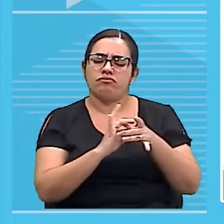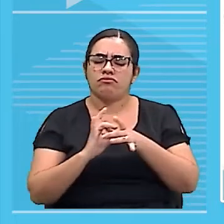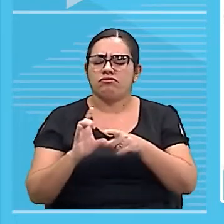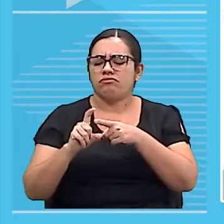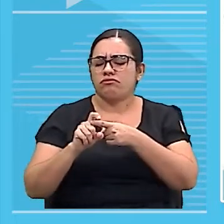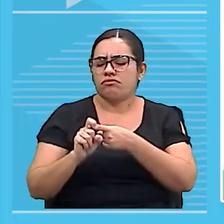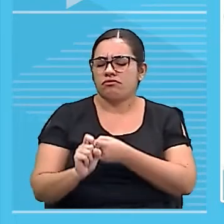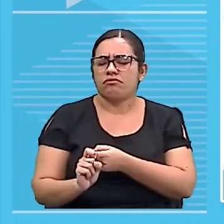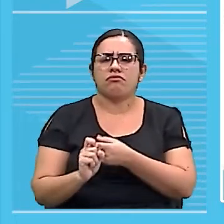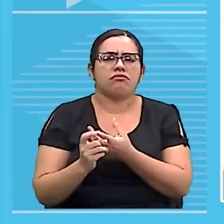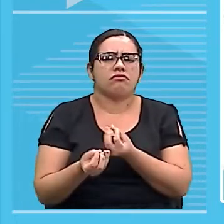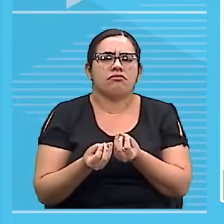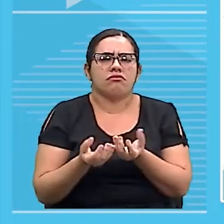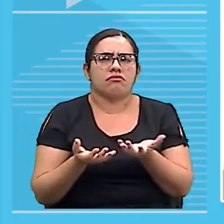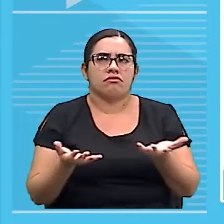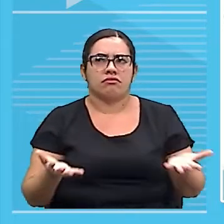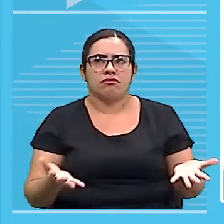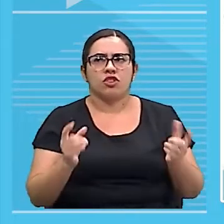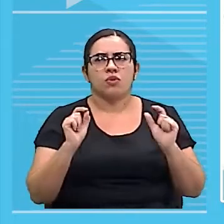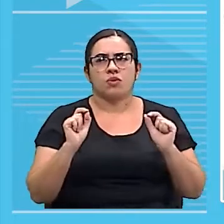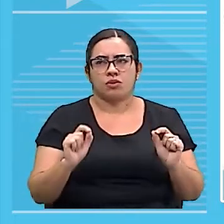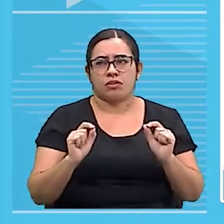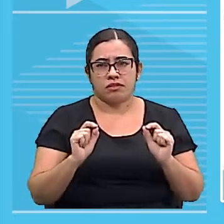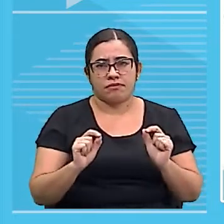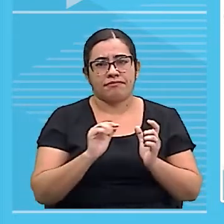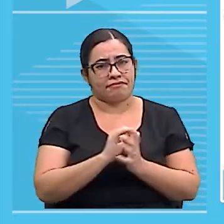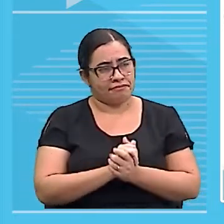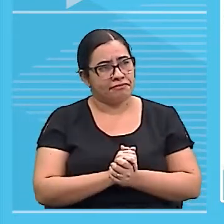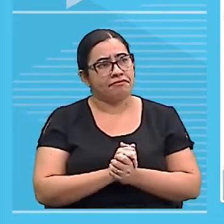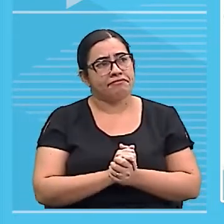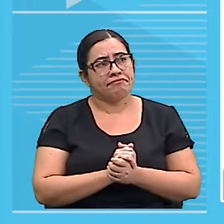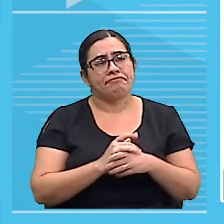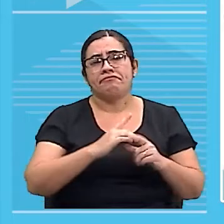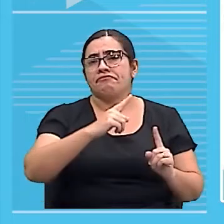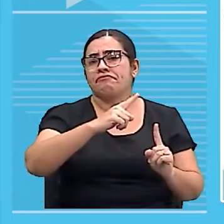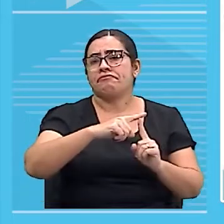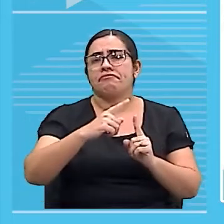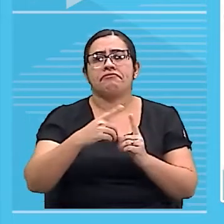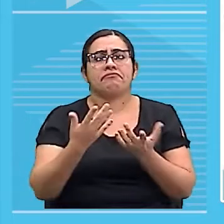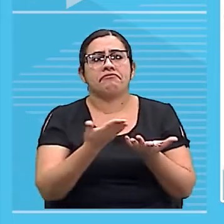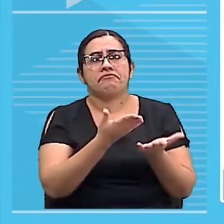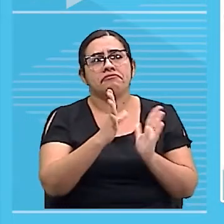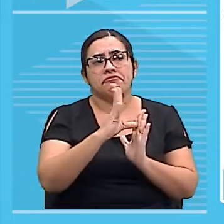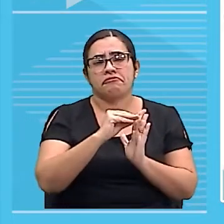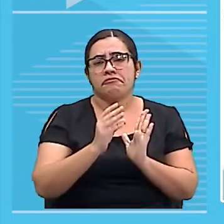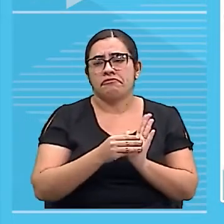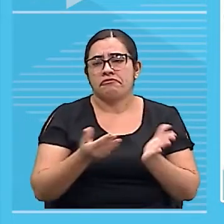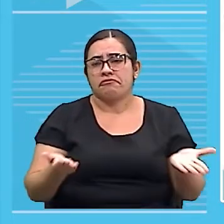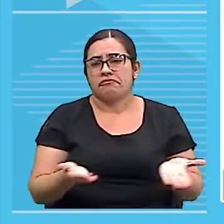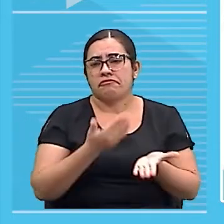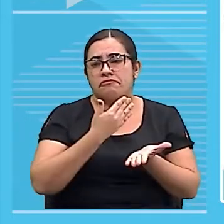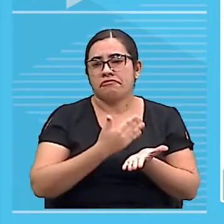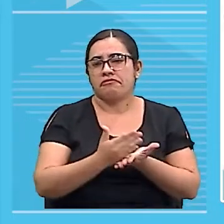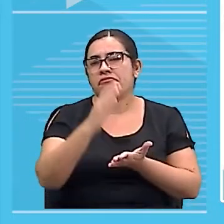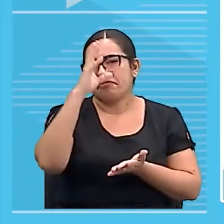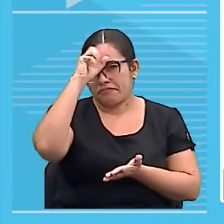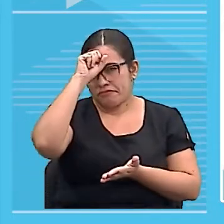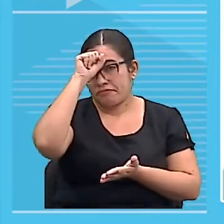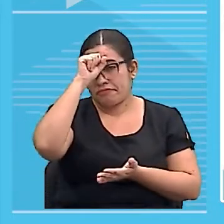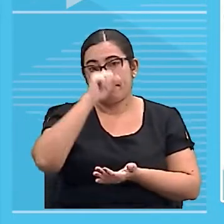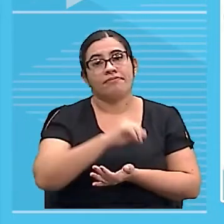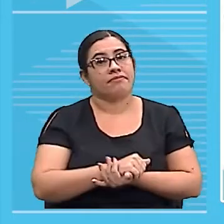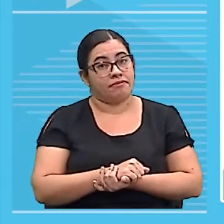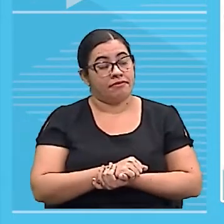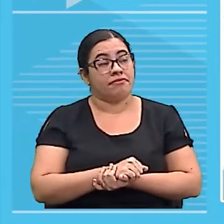Professor o que que seria esse tipo de conteúdo que a gente vai ver hoje vamos